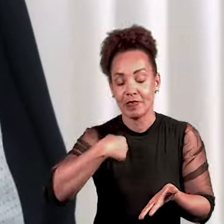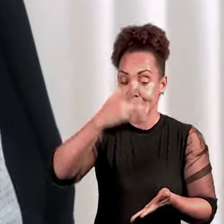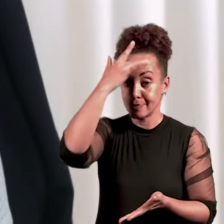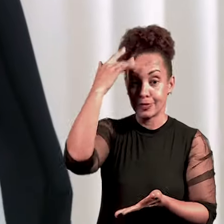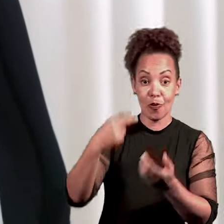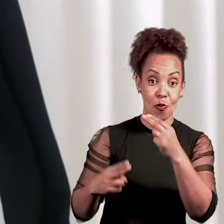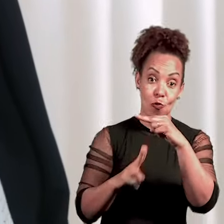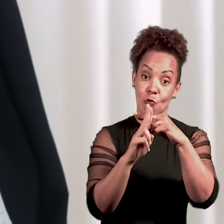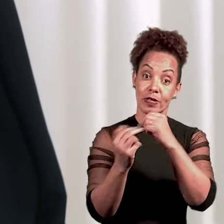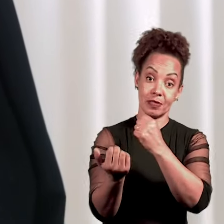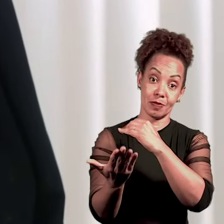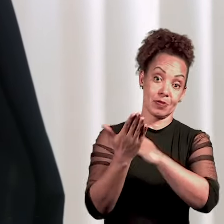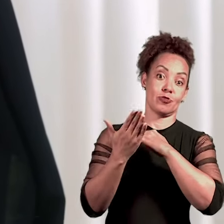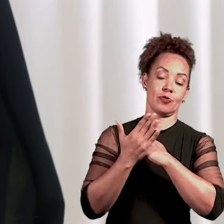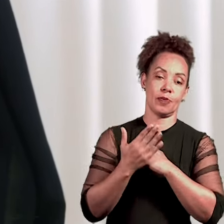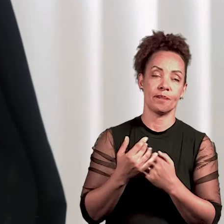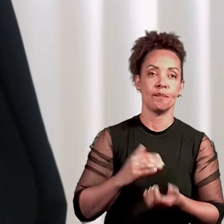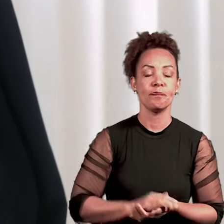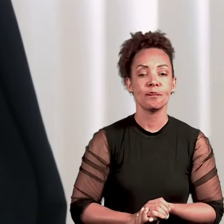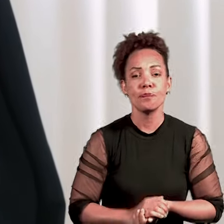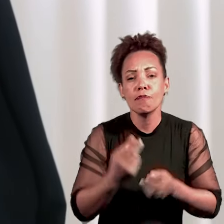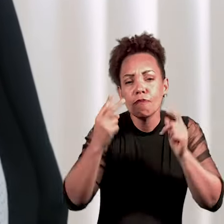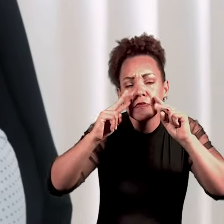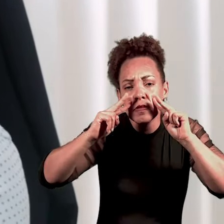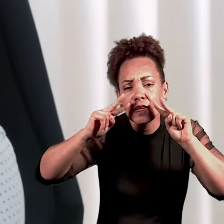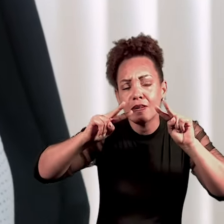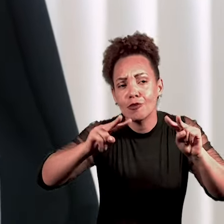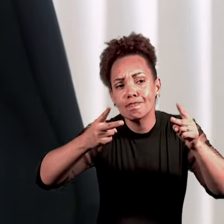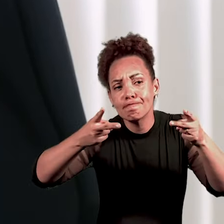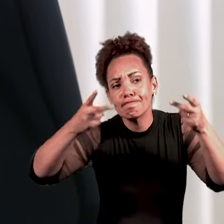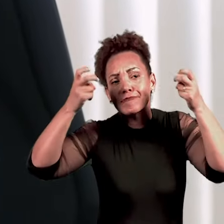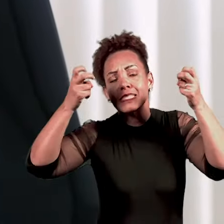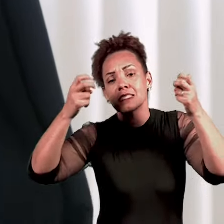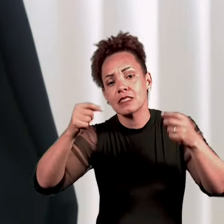vejo, né, na universidade, que foi, vamos dizer assim,